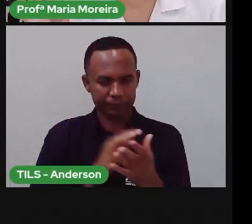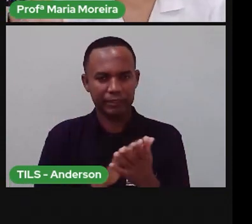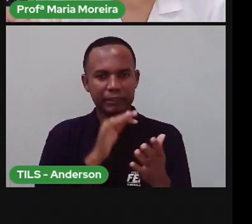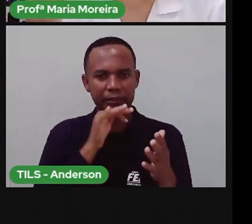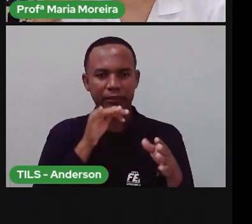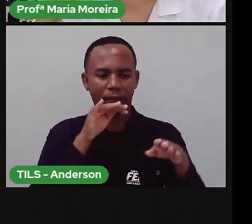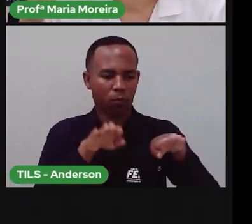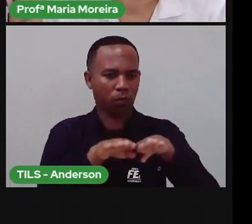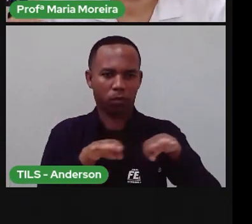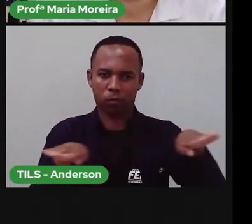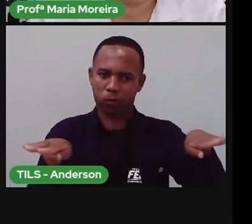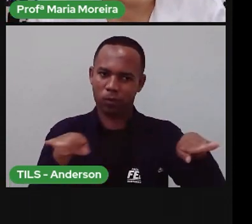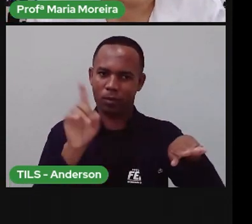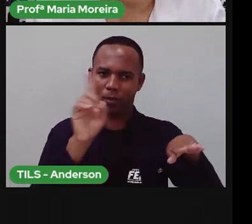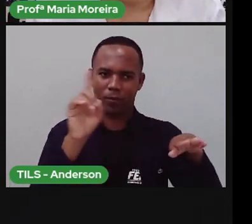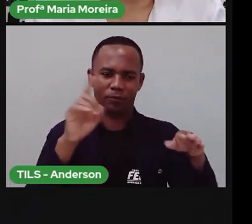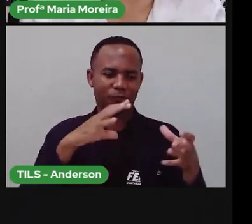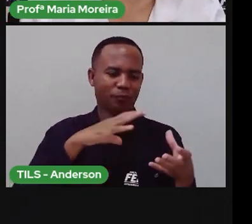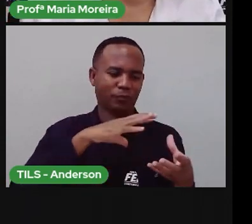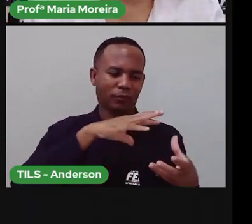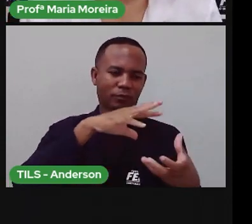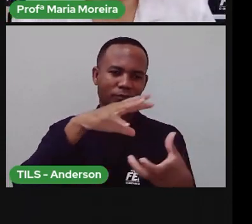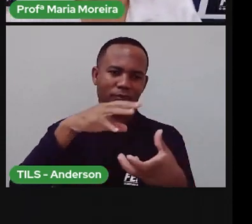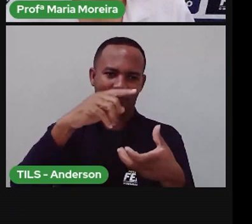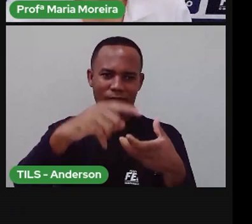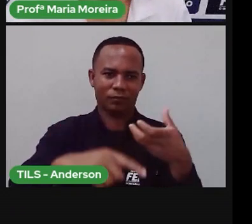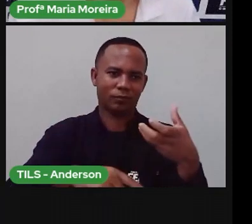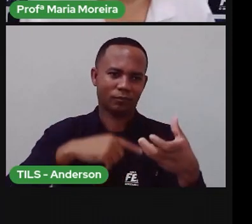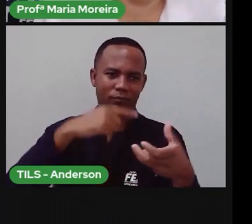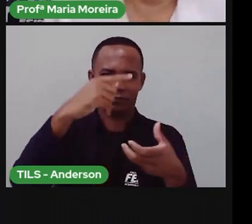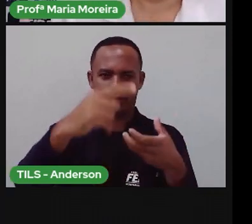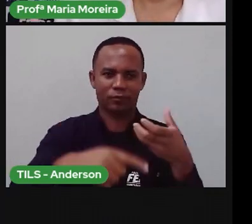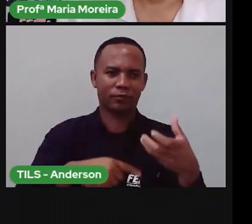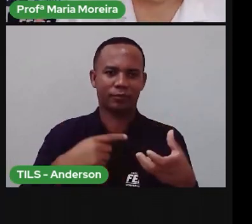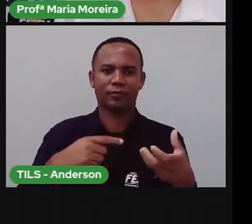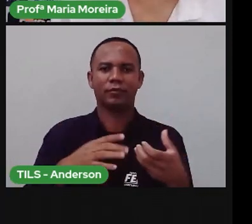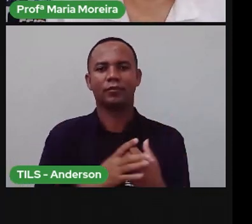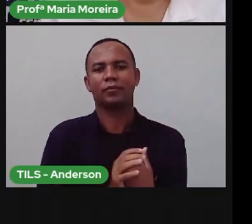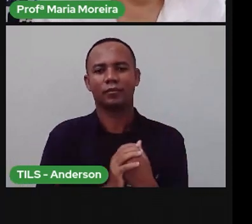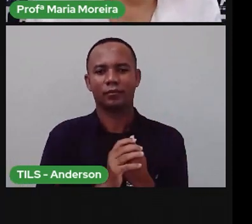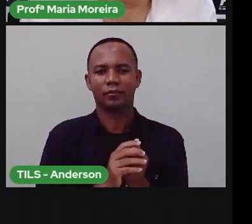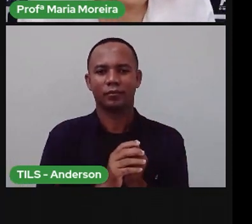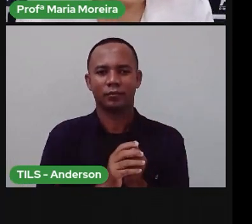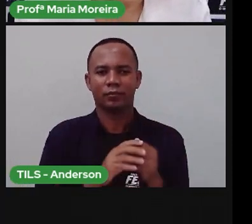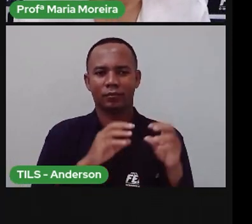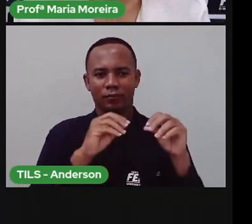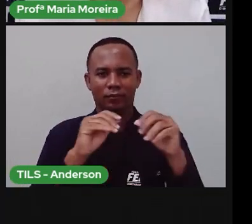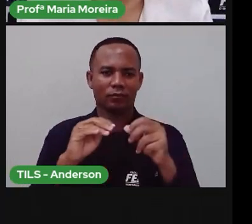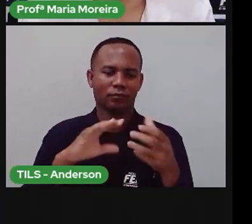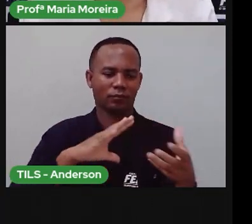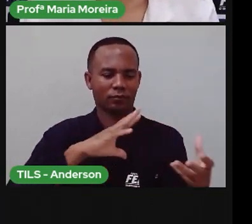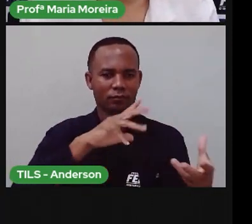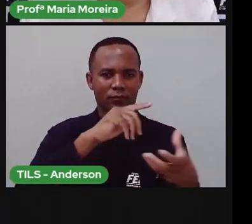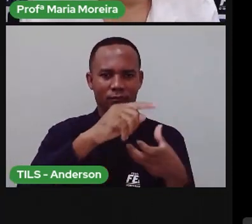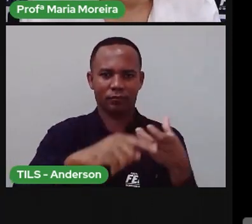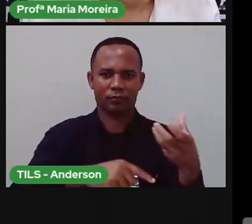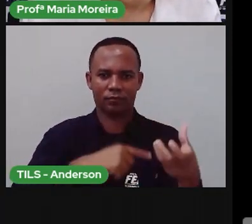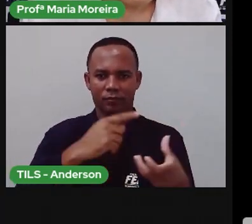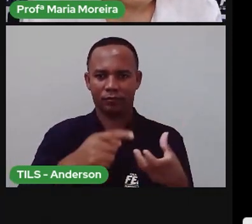disser que é plano, a gente já pode começar a rir, porque a gente sabe que a Terra, ela é redonda,